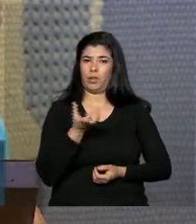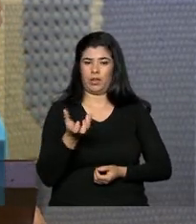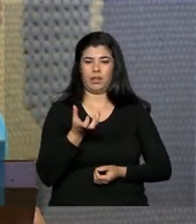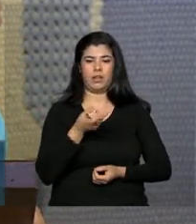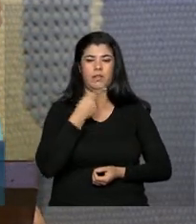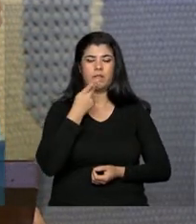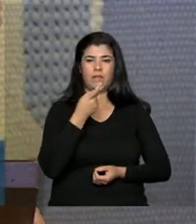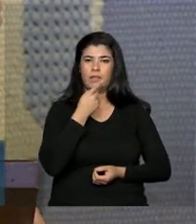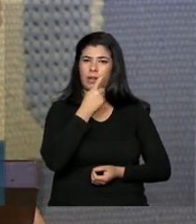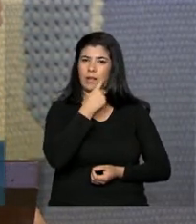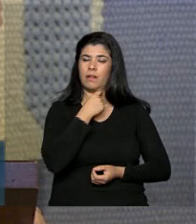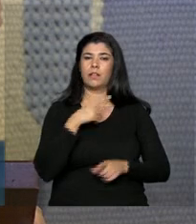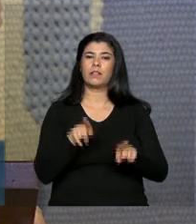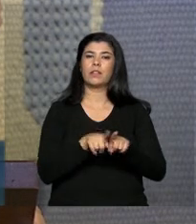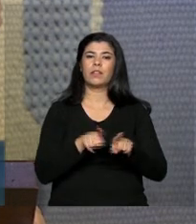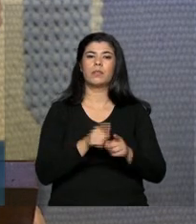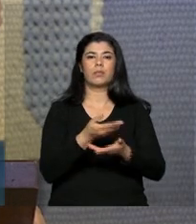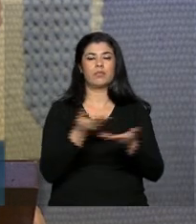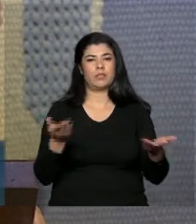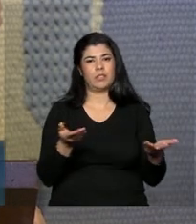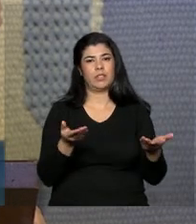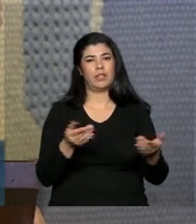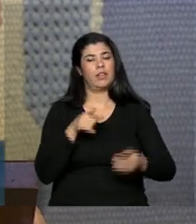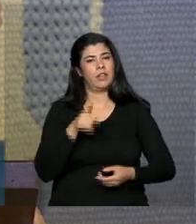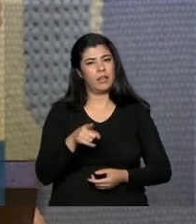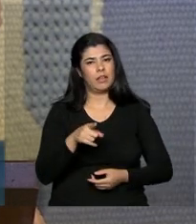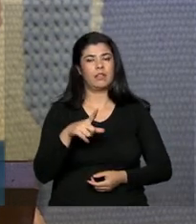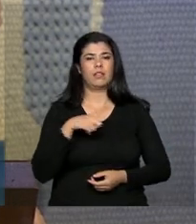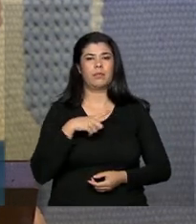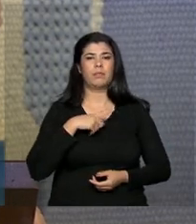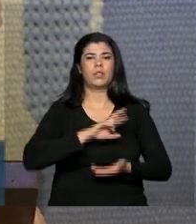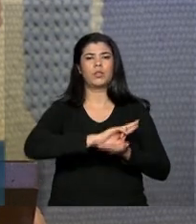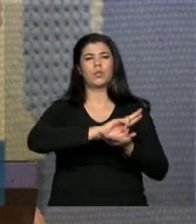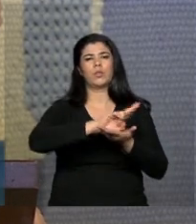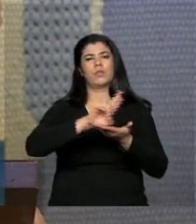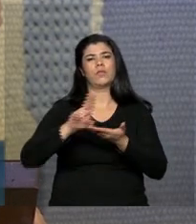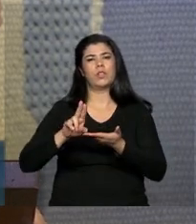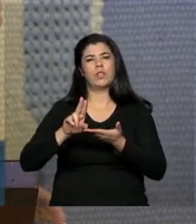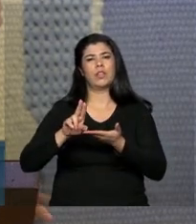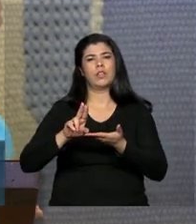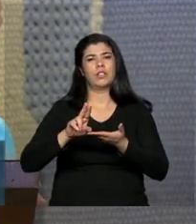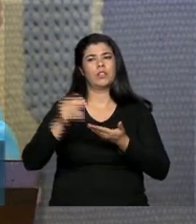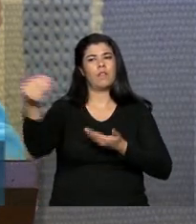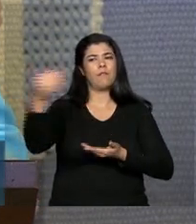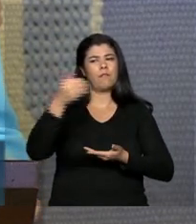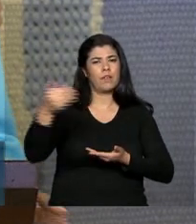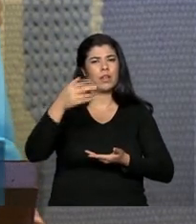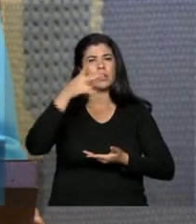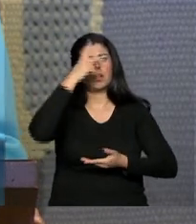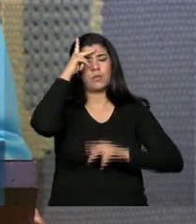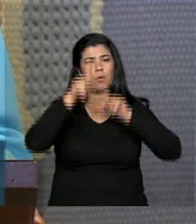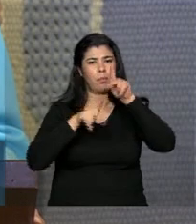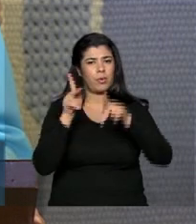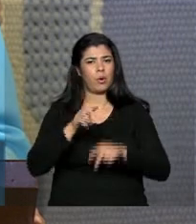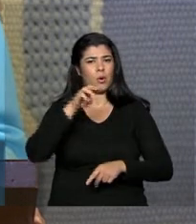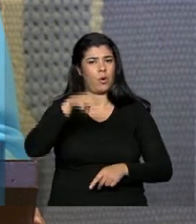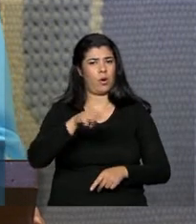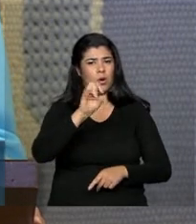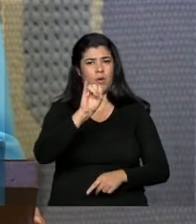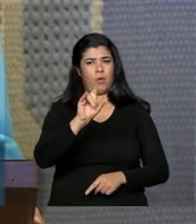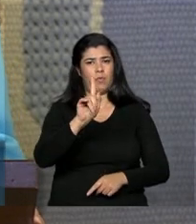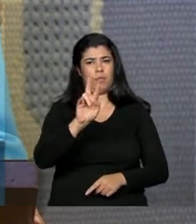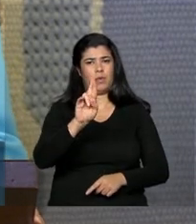Queria dizer à senhora que essas e outras migrações, essas